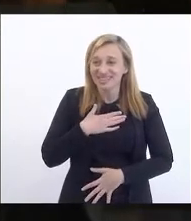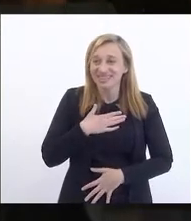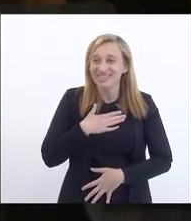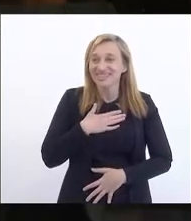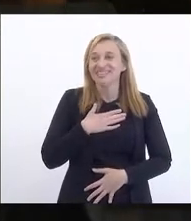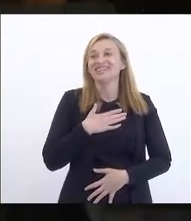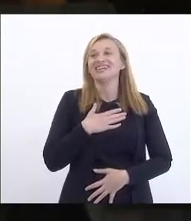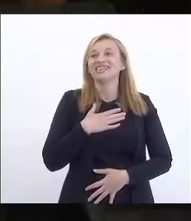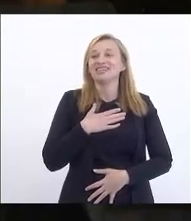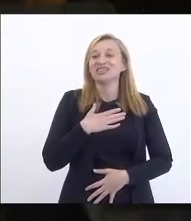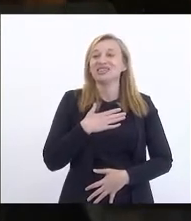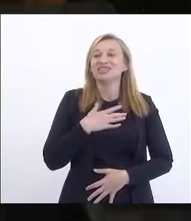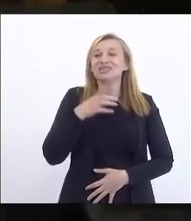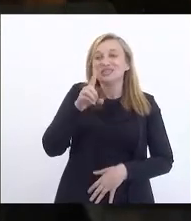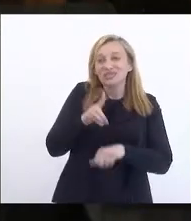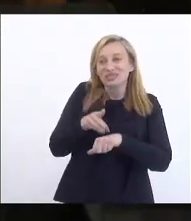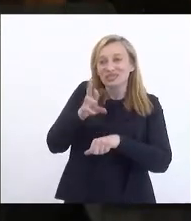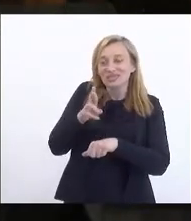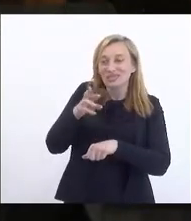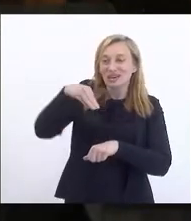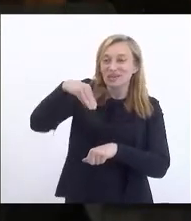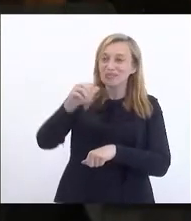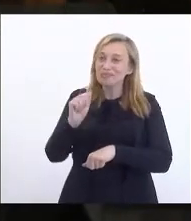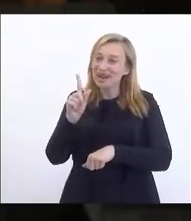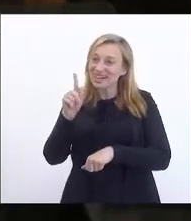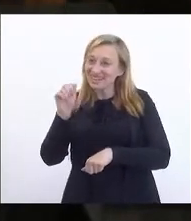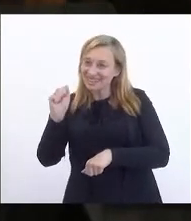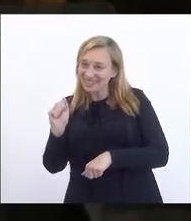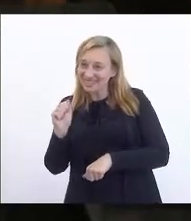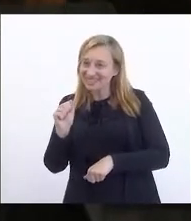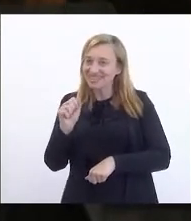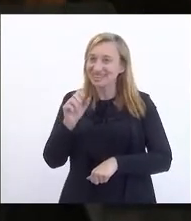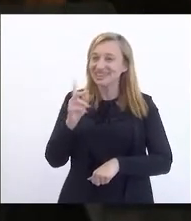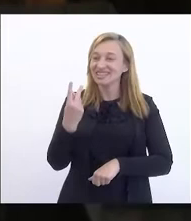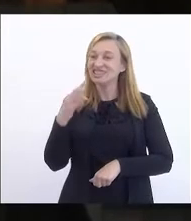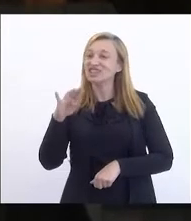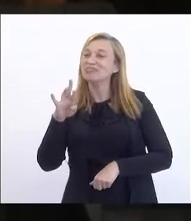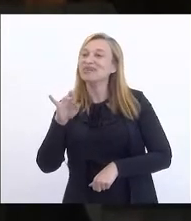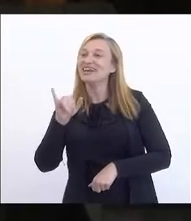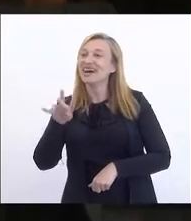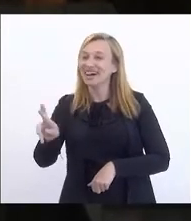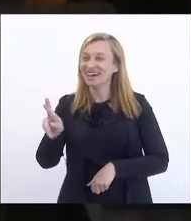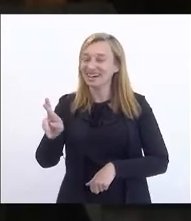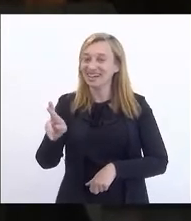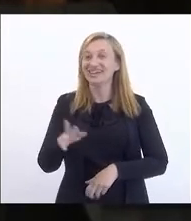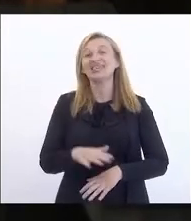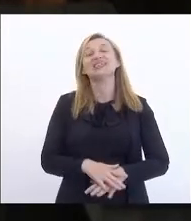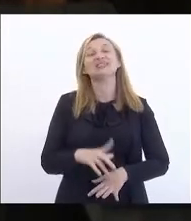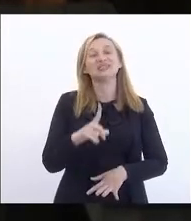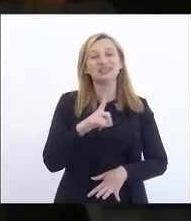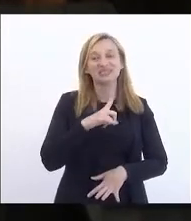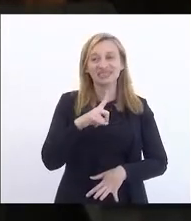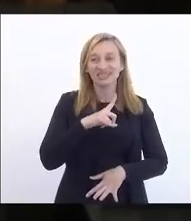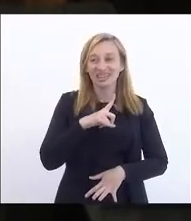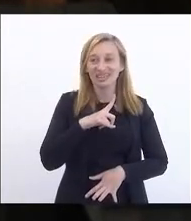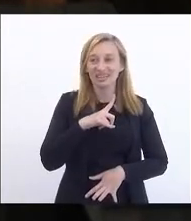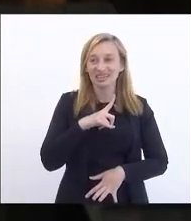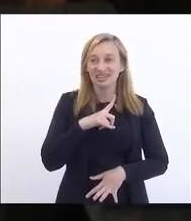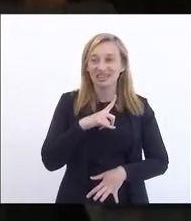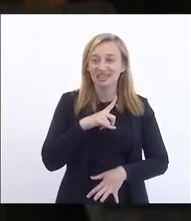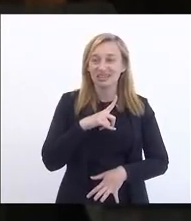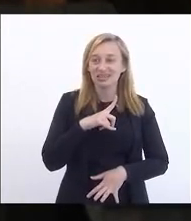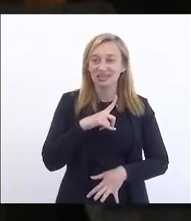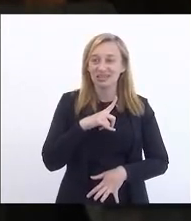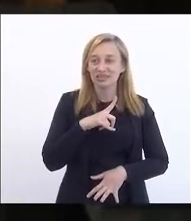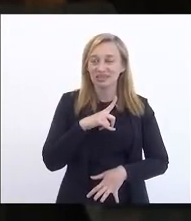da doutora Magda Chambriá. teve uma participação efetiva